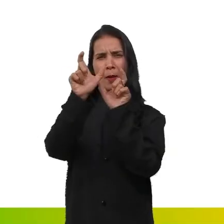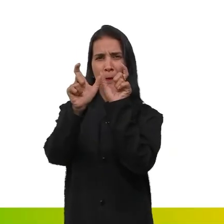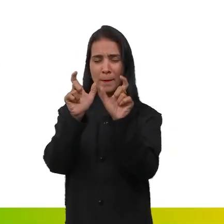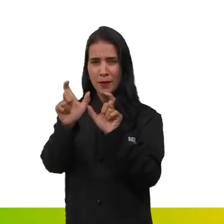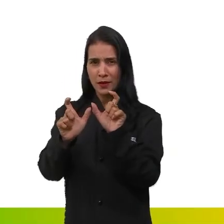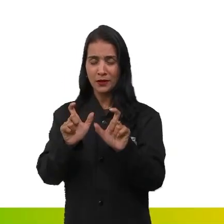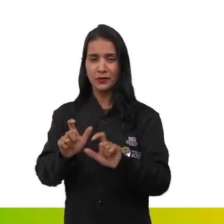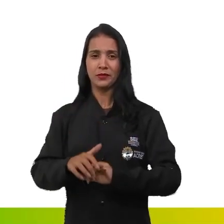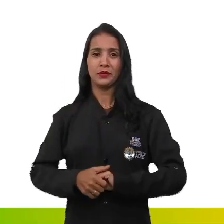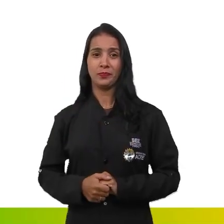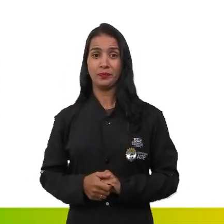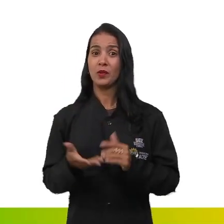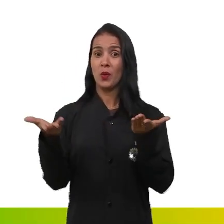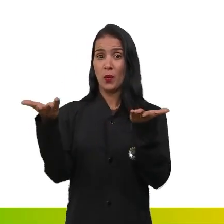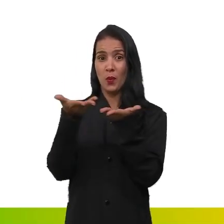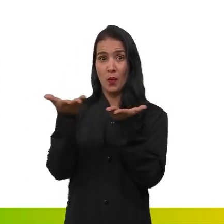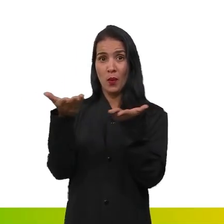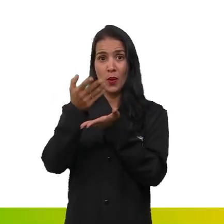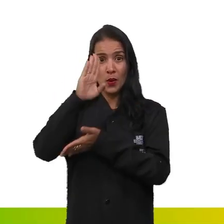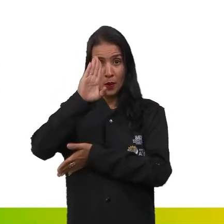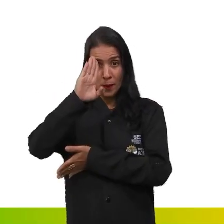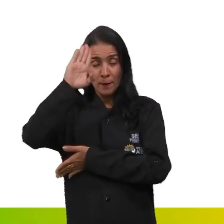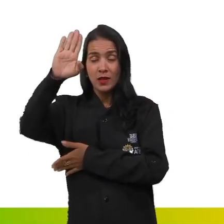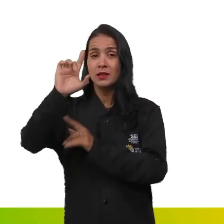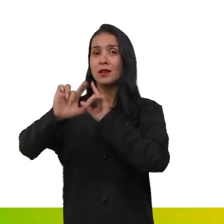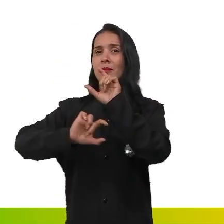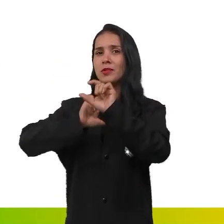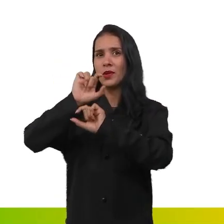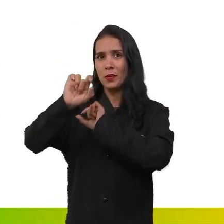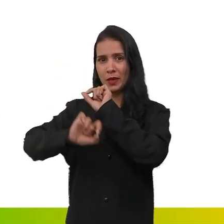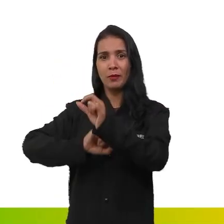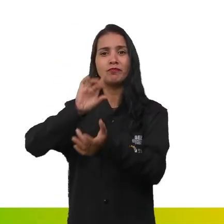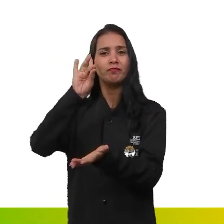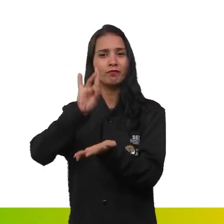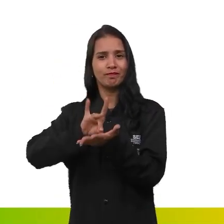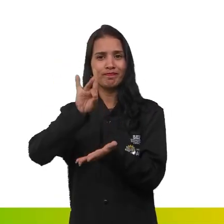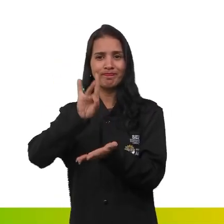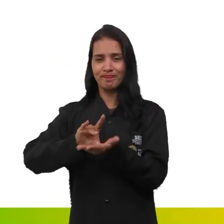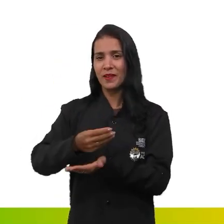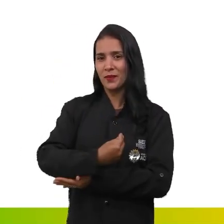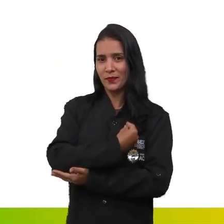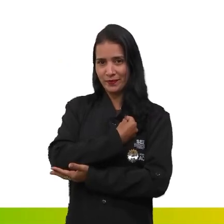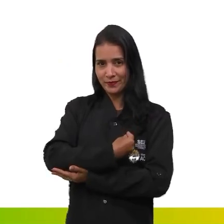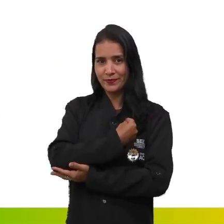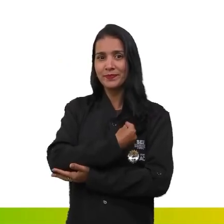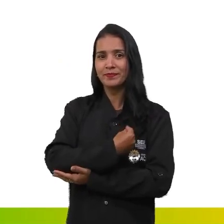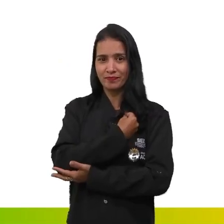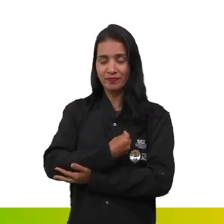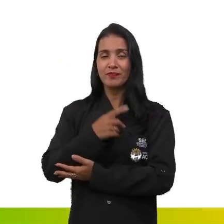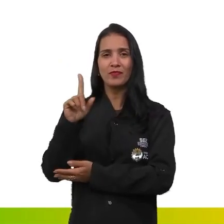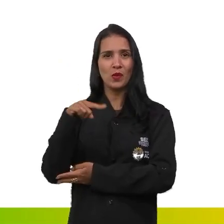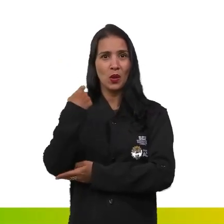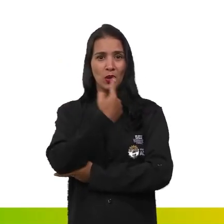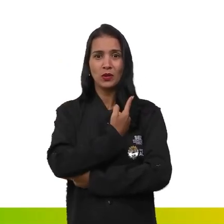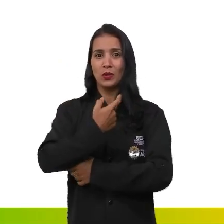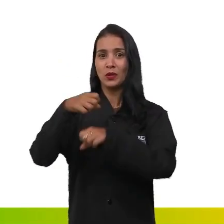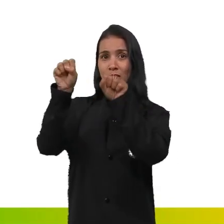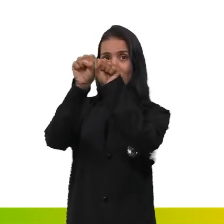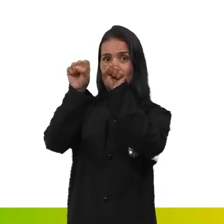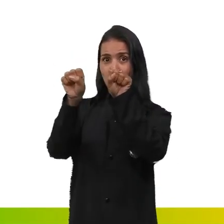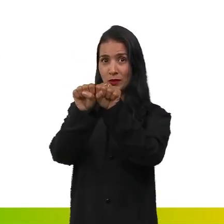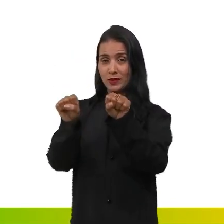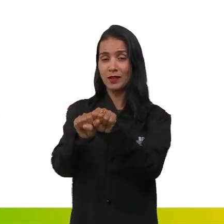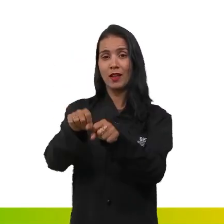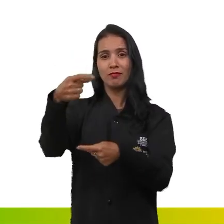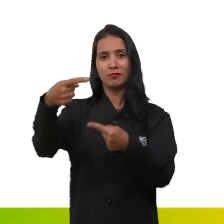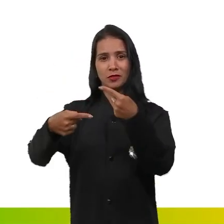Olha só, hoje, os seus princípios permanecem vivos em nossos sistemas